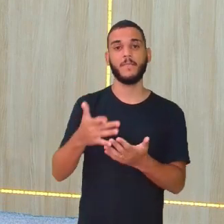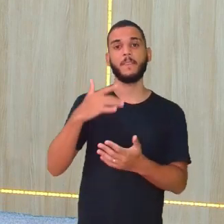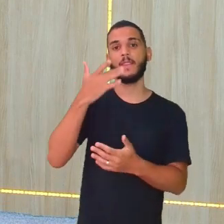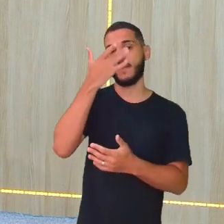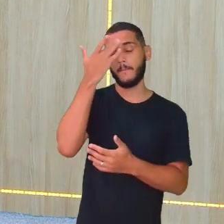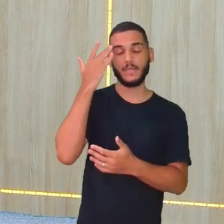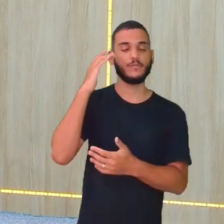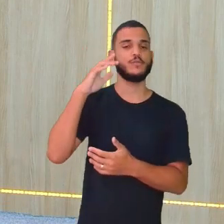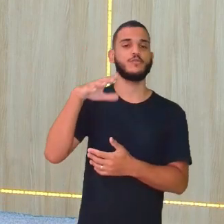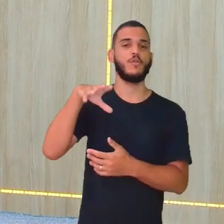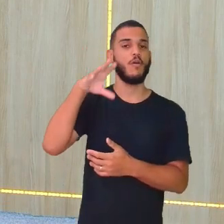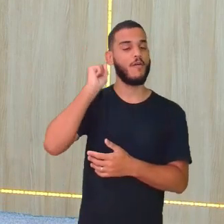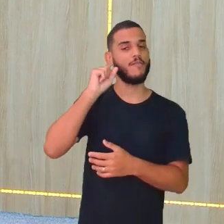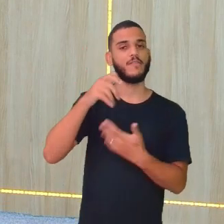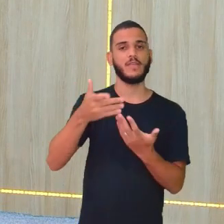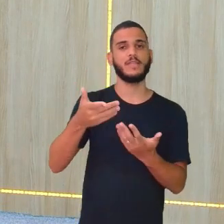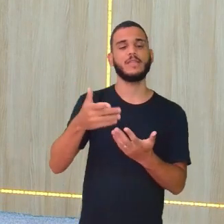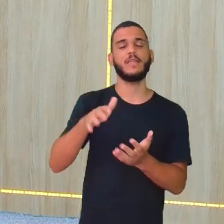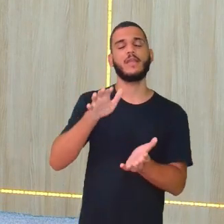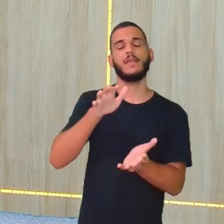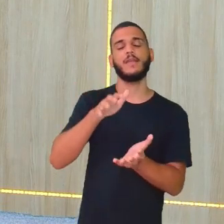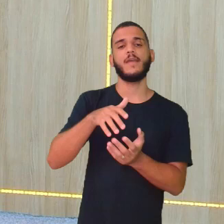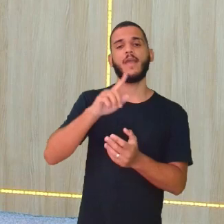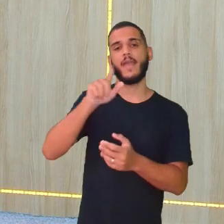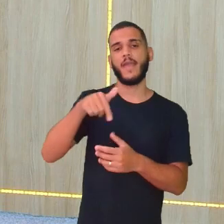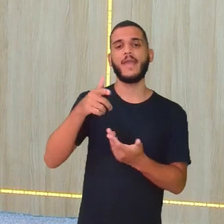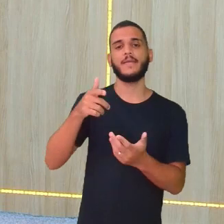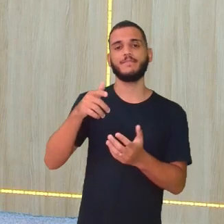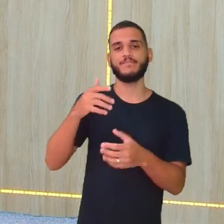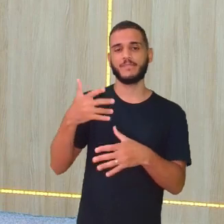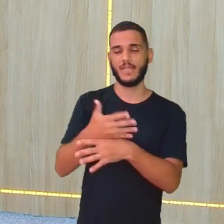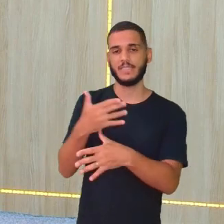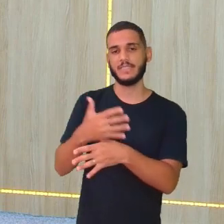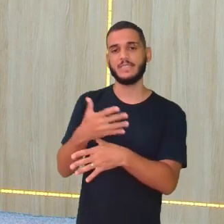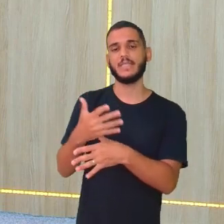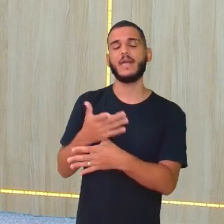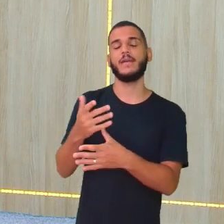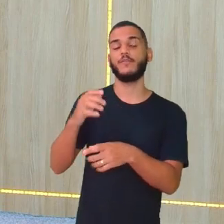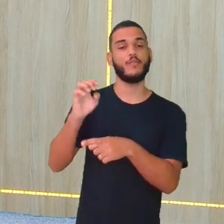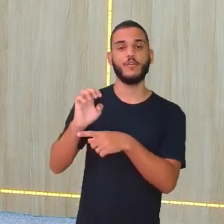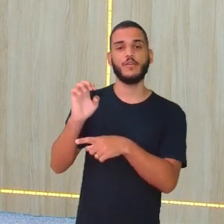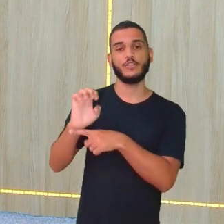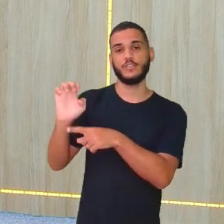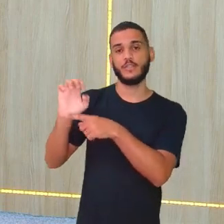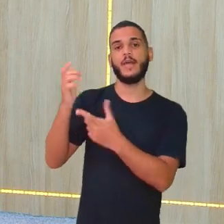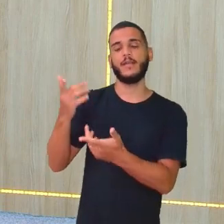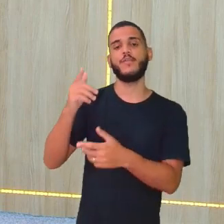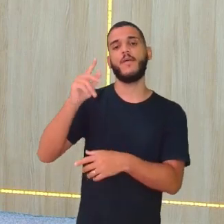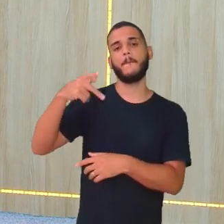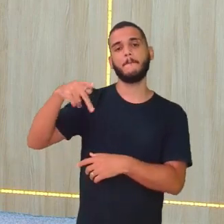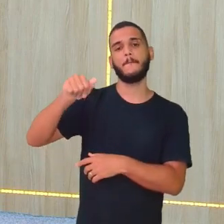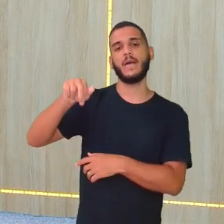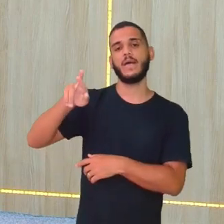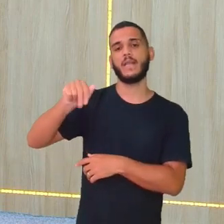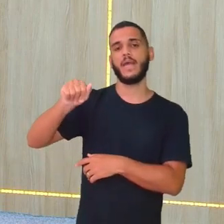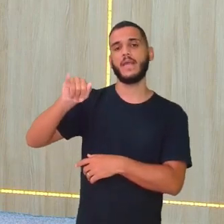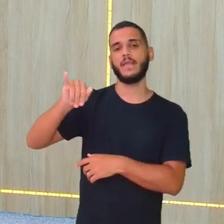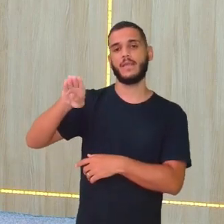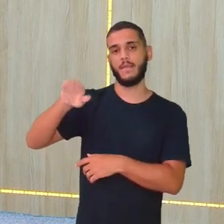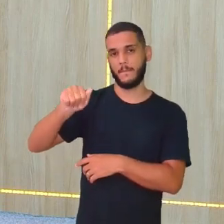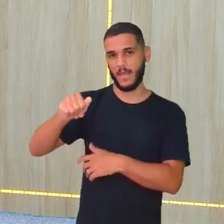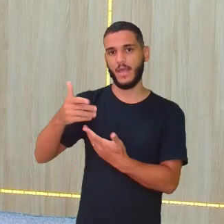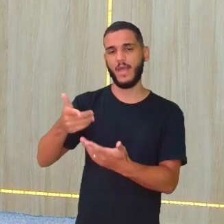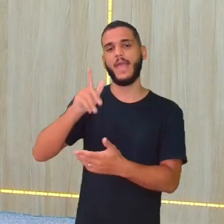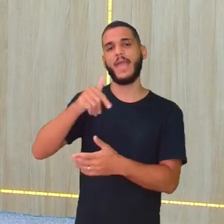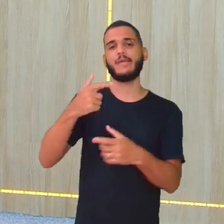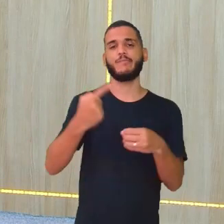na Paraíba. Eu sou natural de Itapetim, no sertão do Pajeú, de Pernambuco. E Patos é uma cidade grande comparado